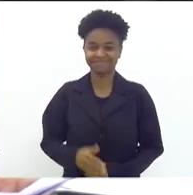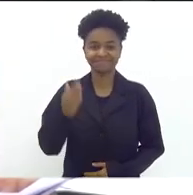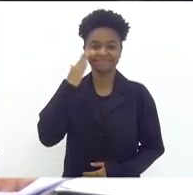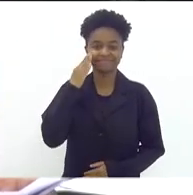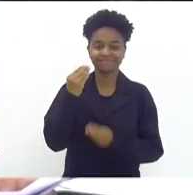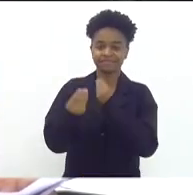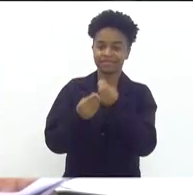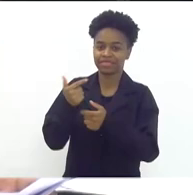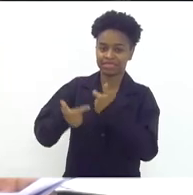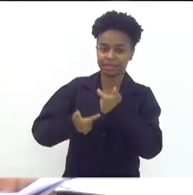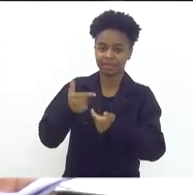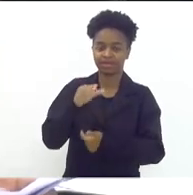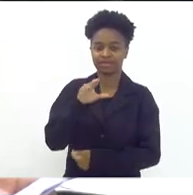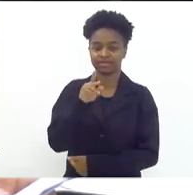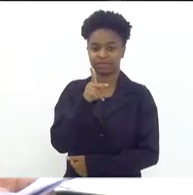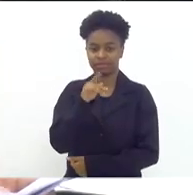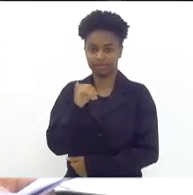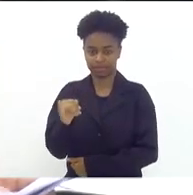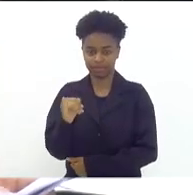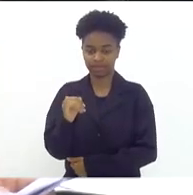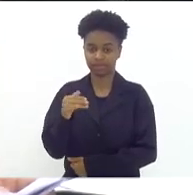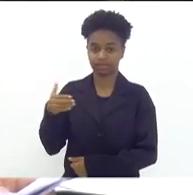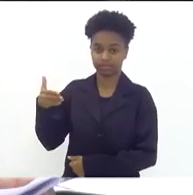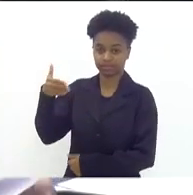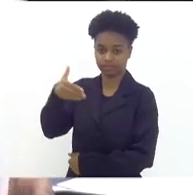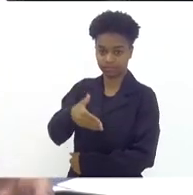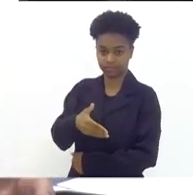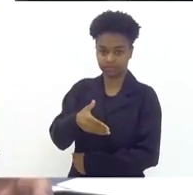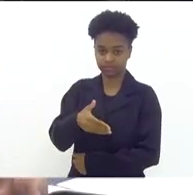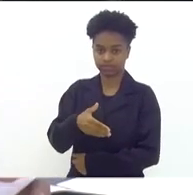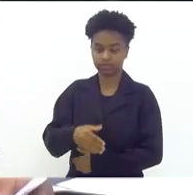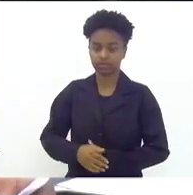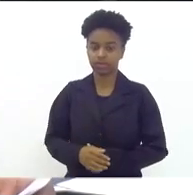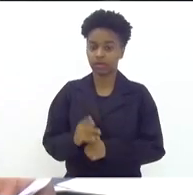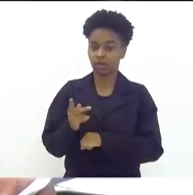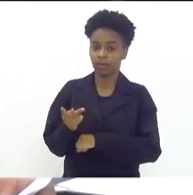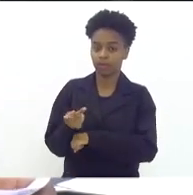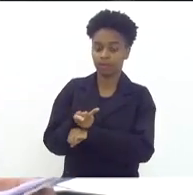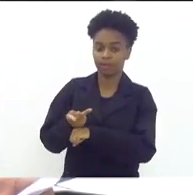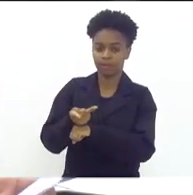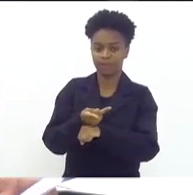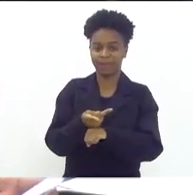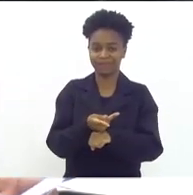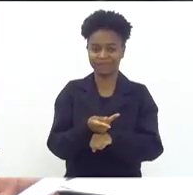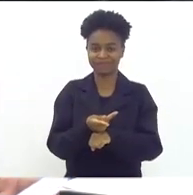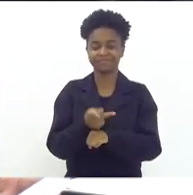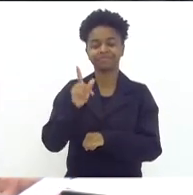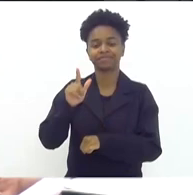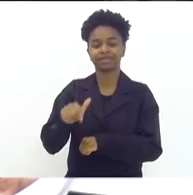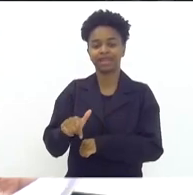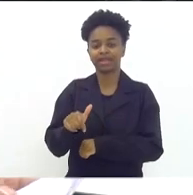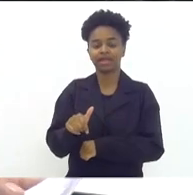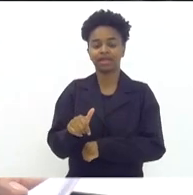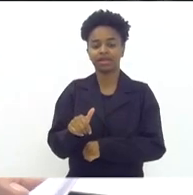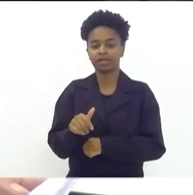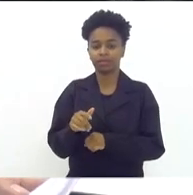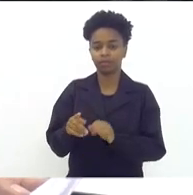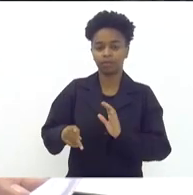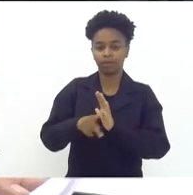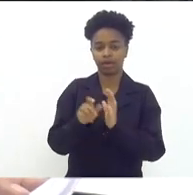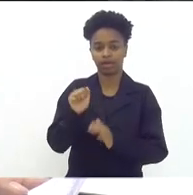trabalhos da CPI veio aqui até nós me procurou ele é o proprietário do posto Luanda